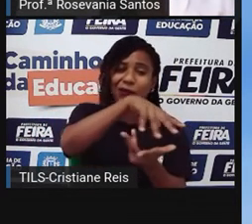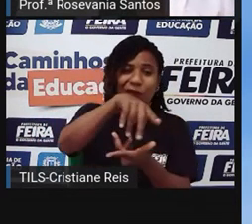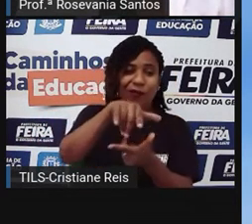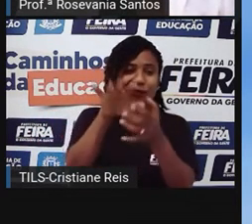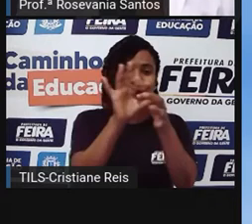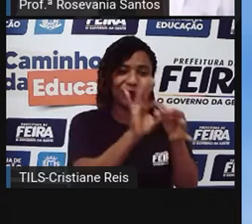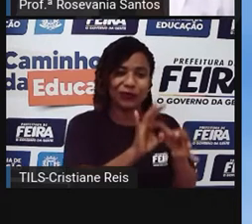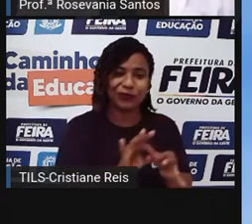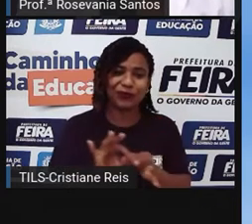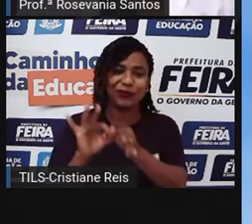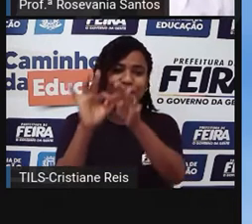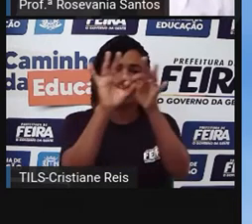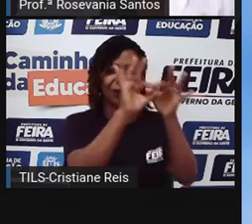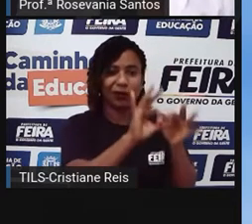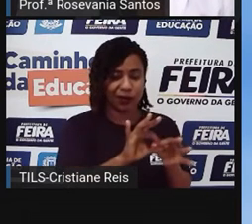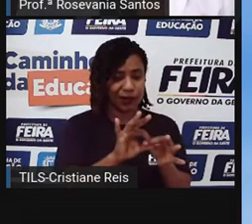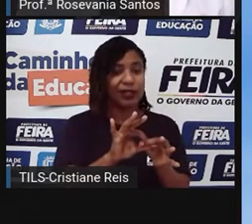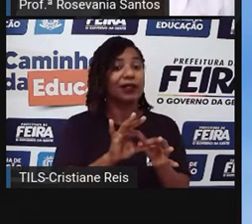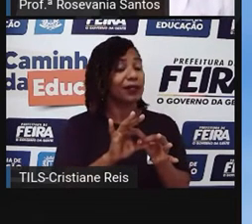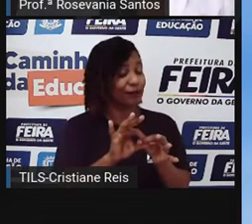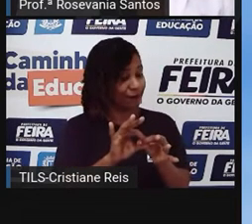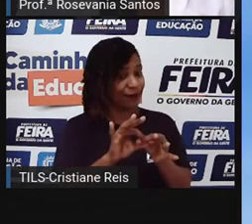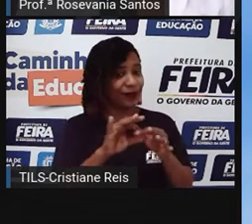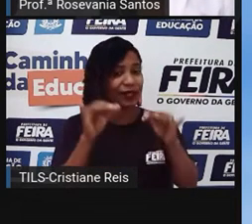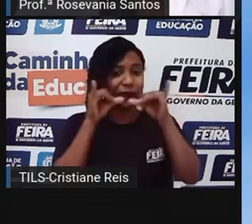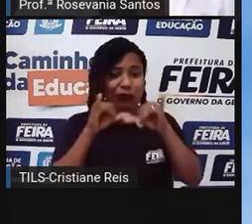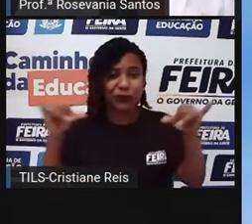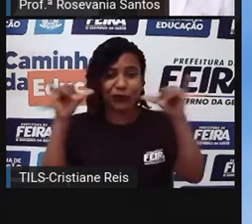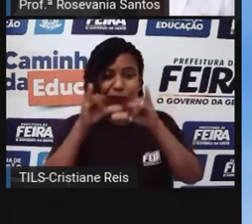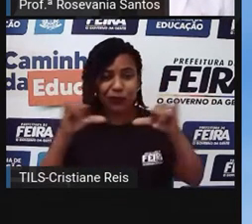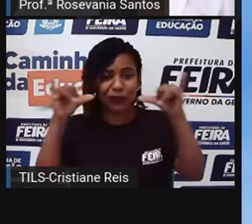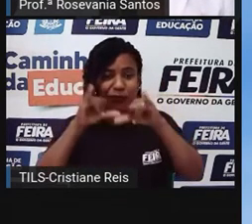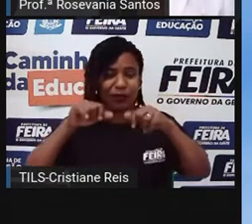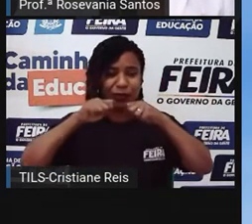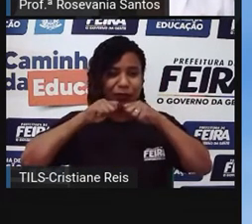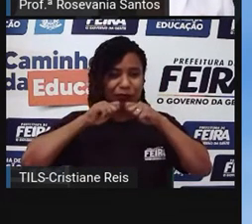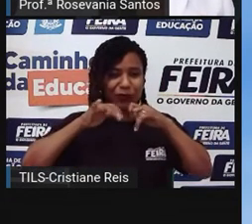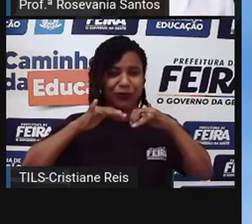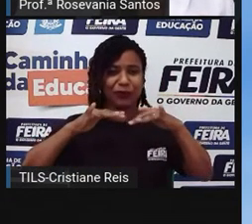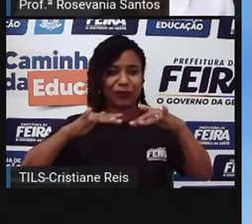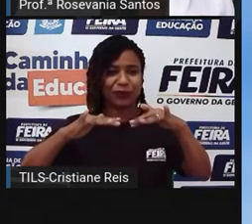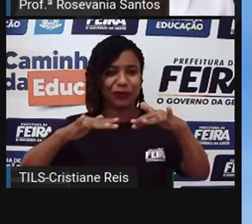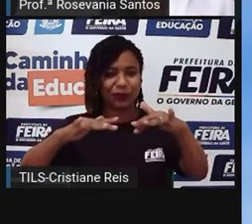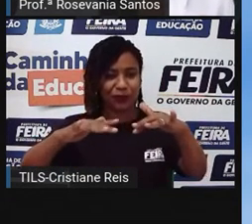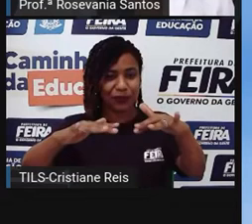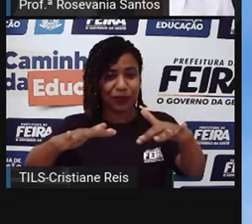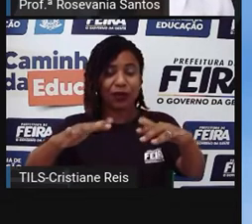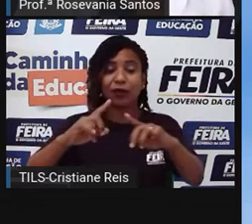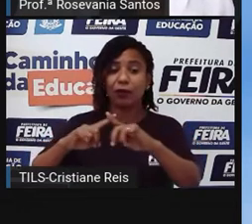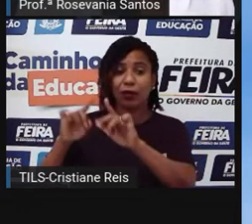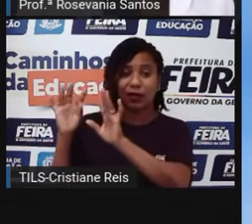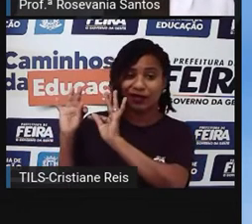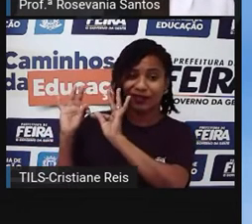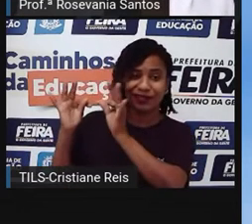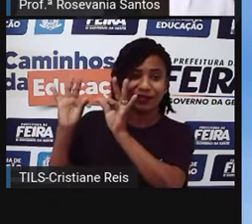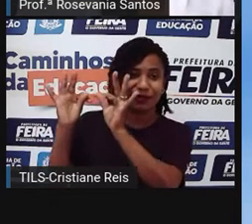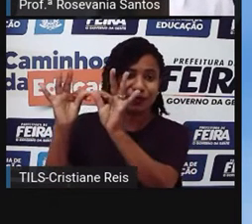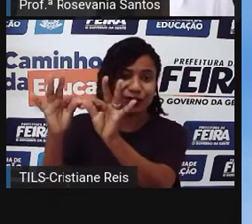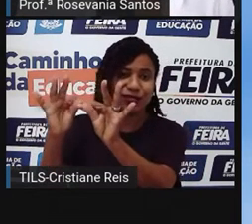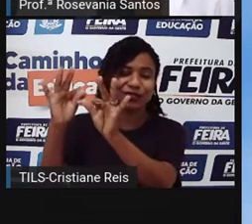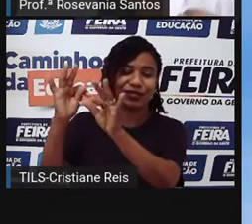essas informações da melhor forma possível. Então, à medida que vai se desenvolvendo os satélites de comunicação, né,